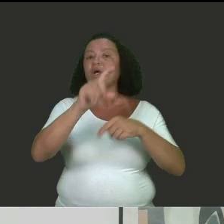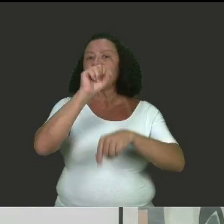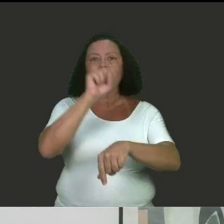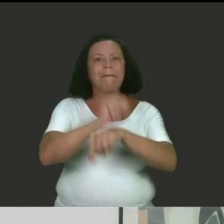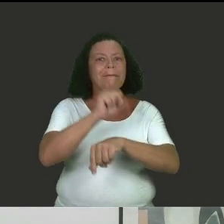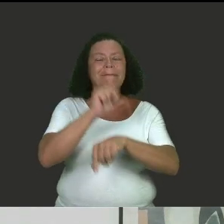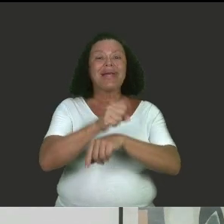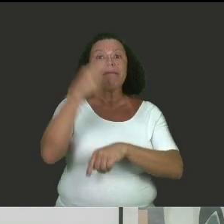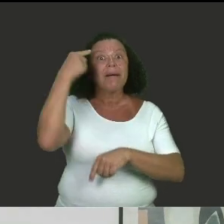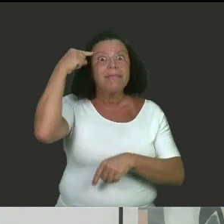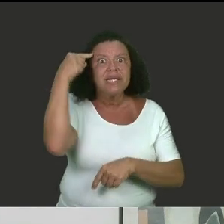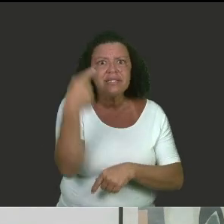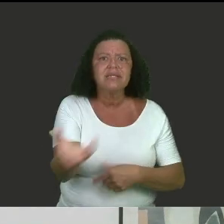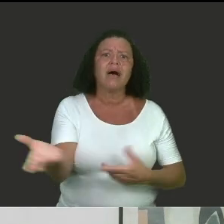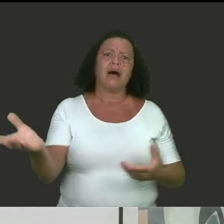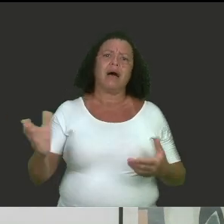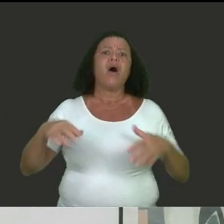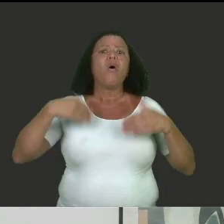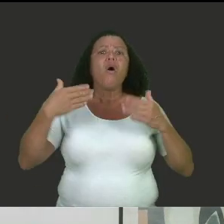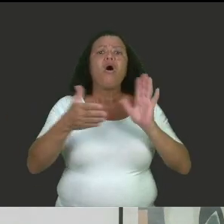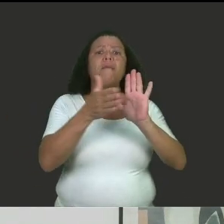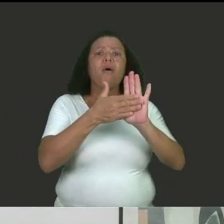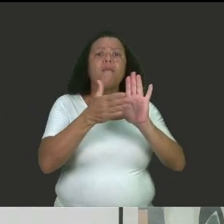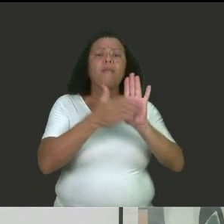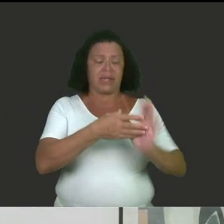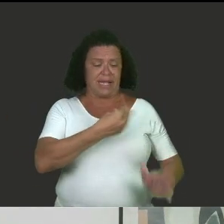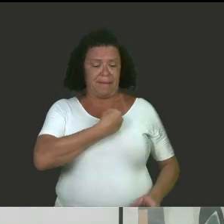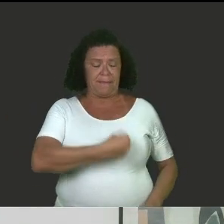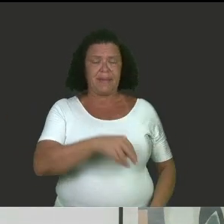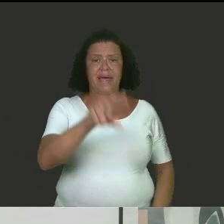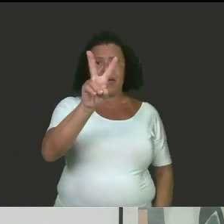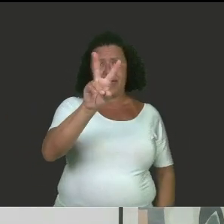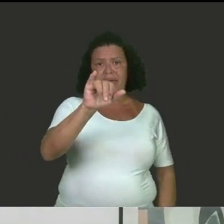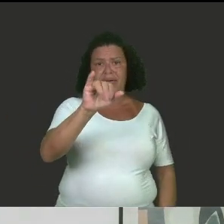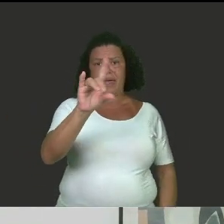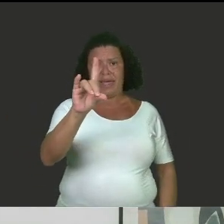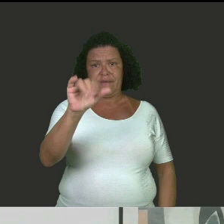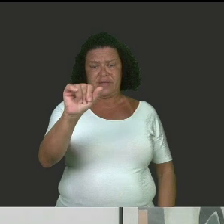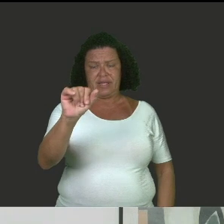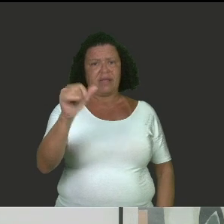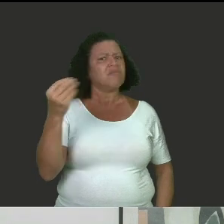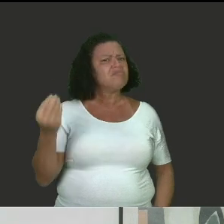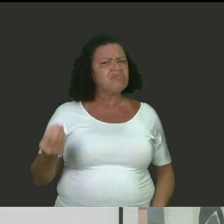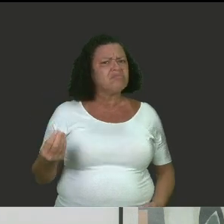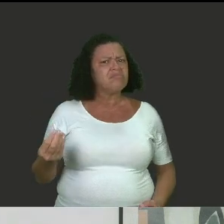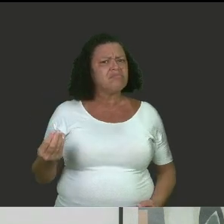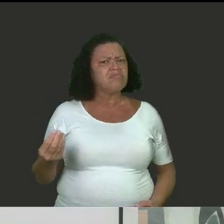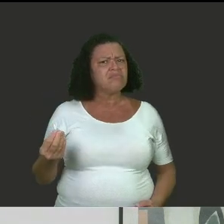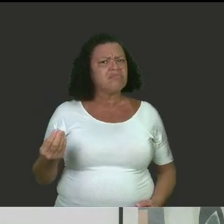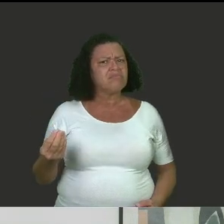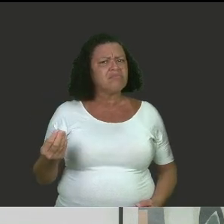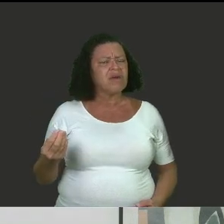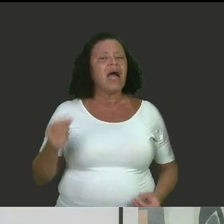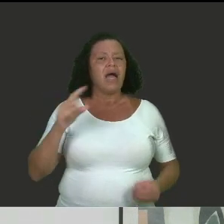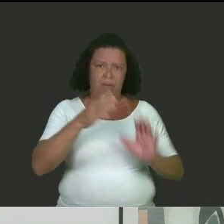refletir, qual é o propósito da vida. Qual é o propósito da nossa vida? Nosso propósito é um